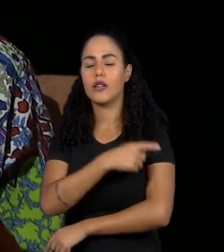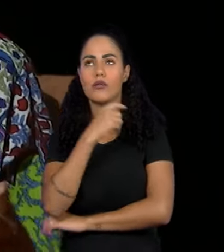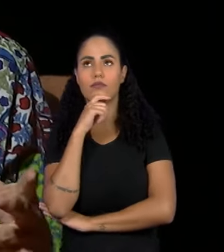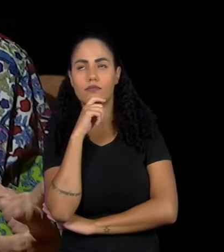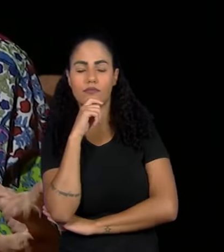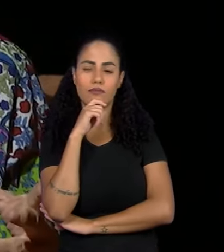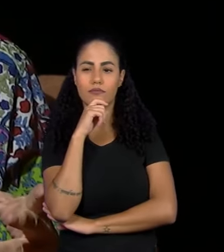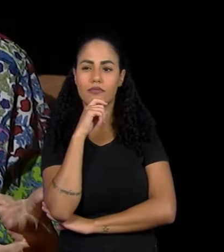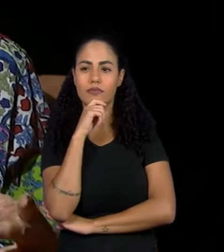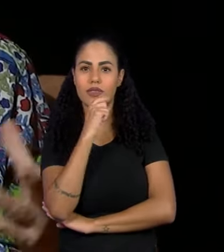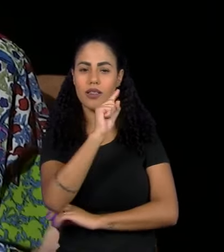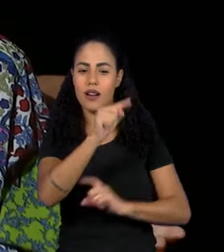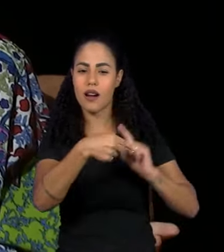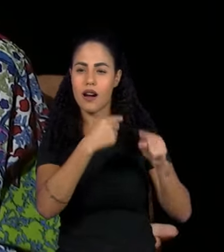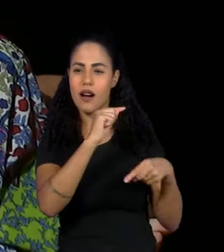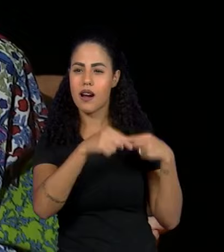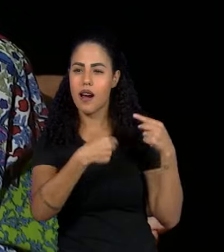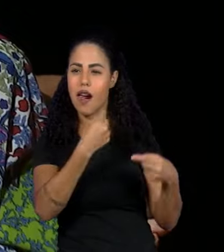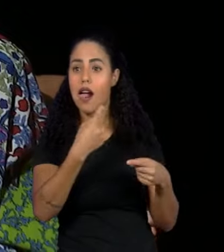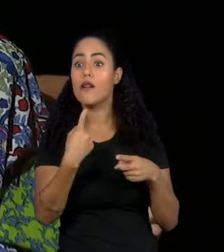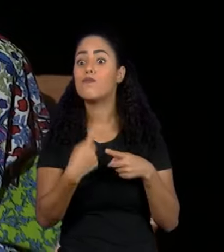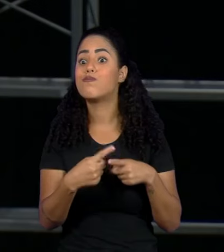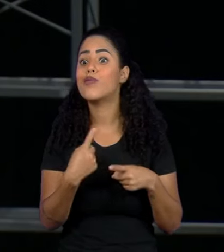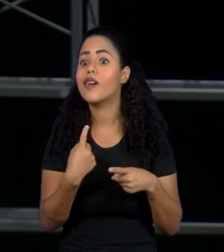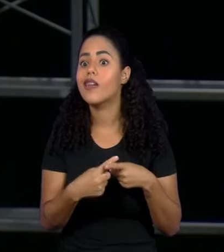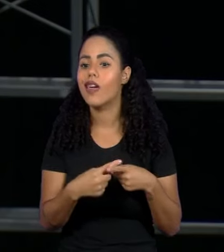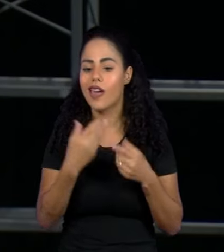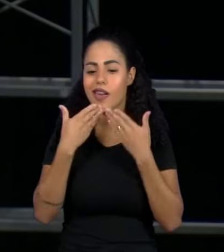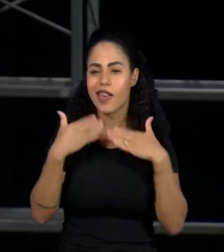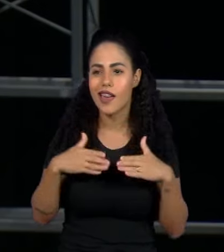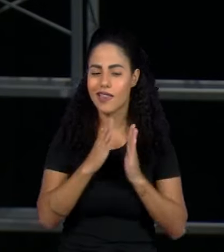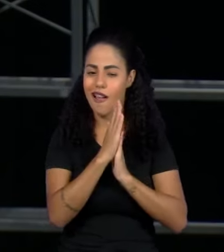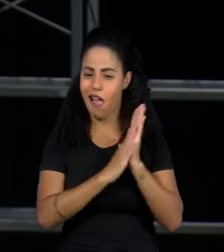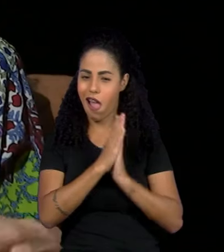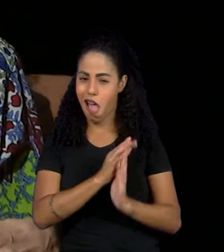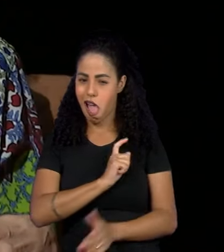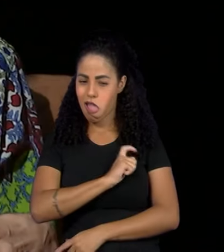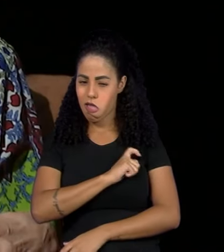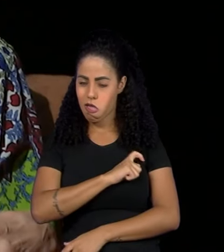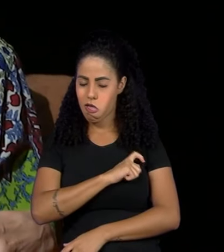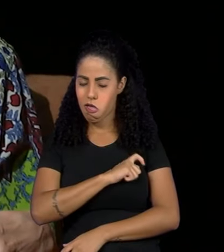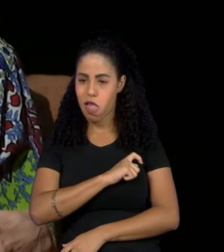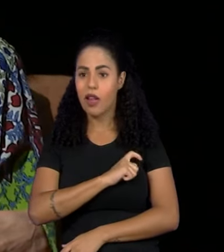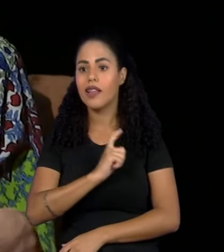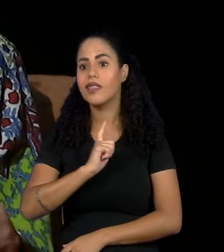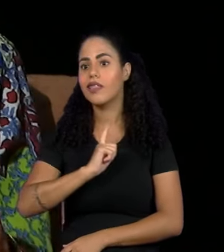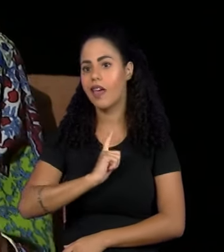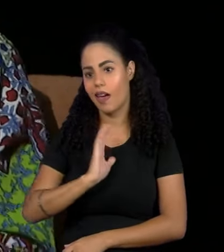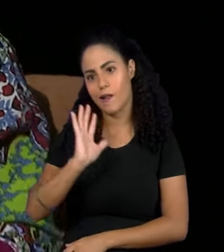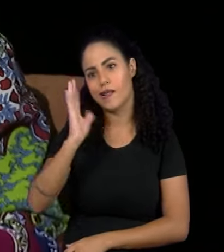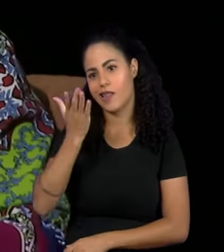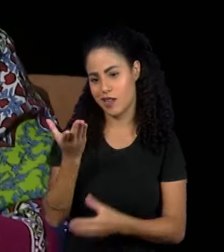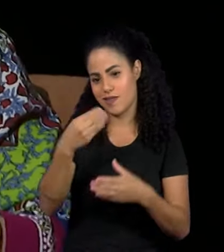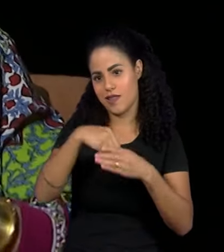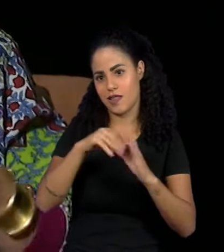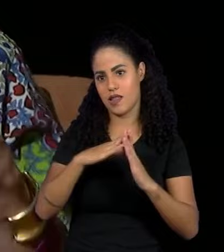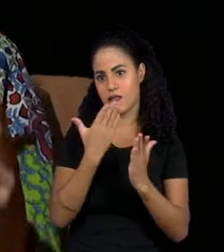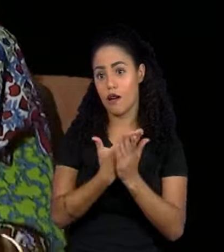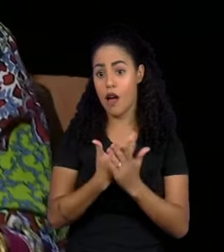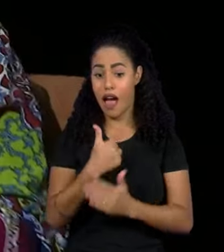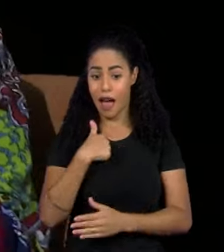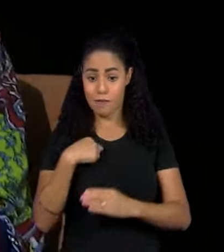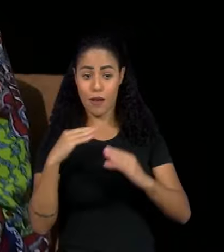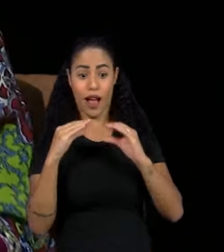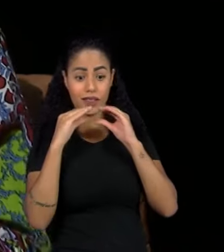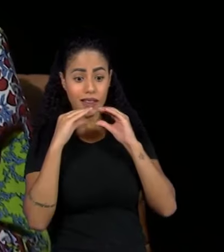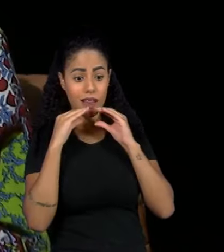porque criança é má, né? Criança é perversa. O meu lanche era diferente do deles, eu